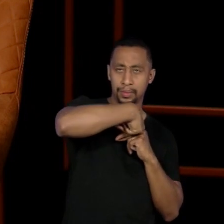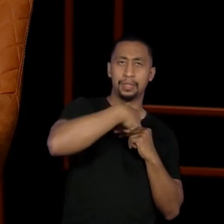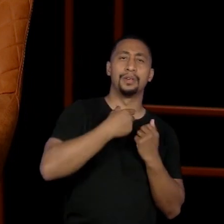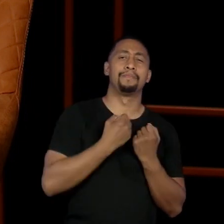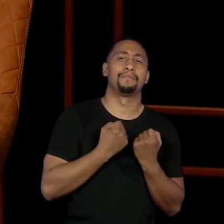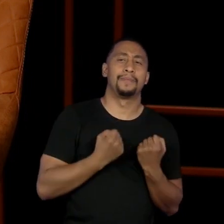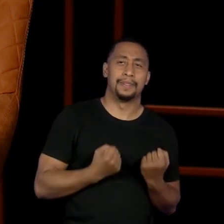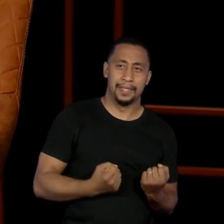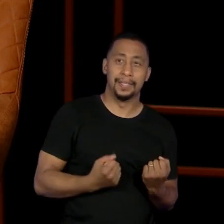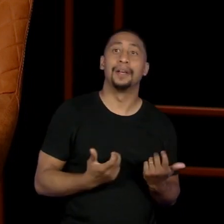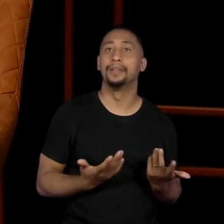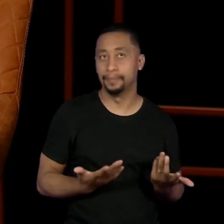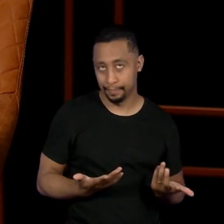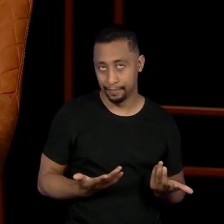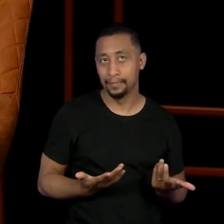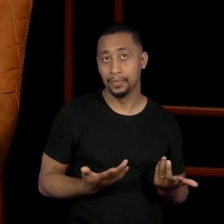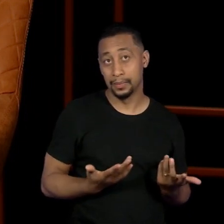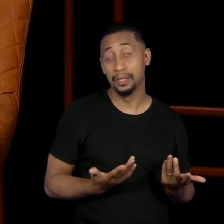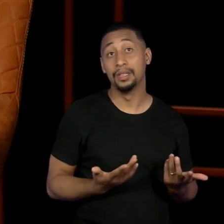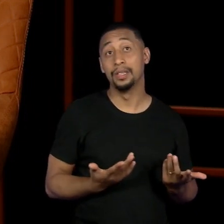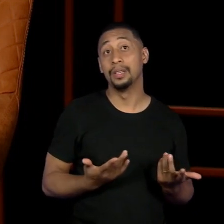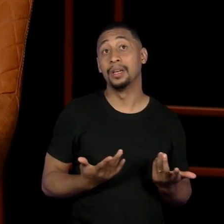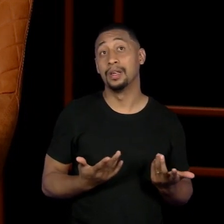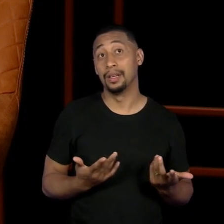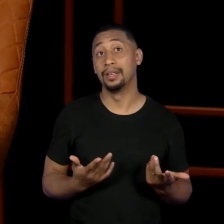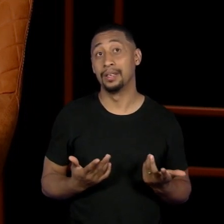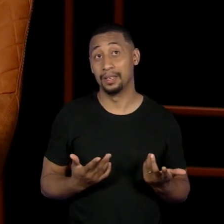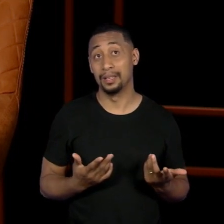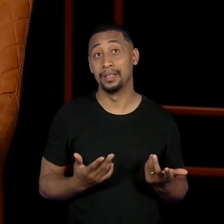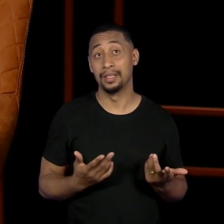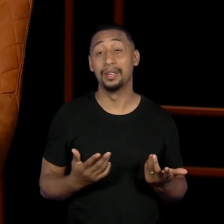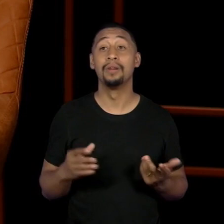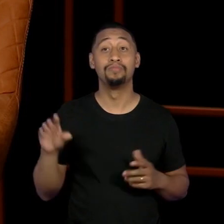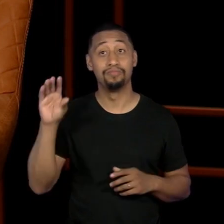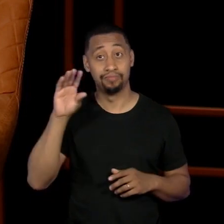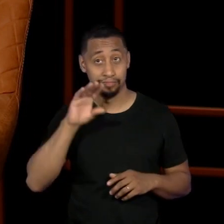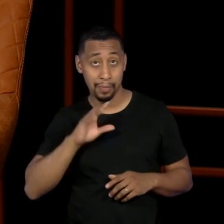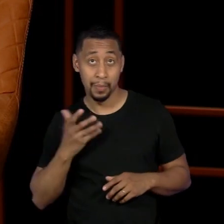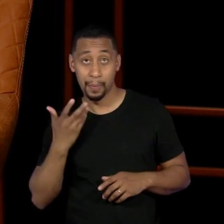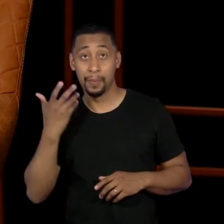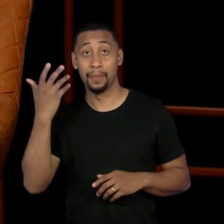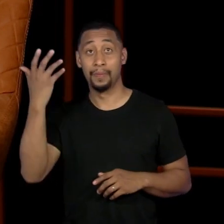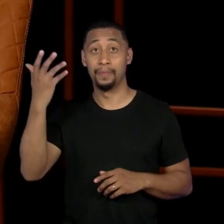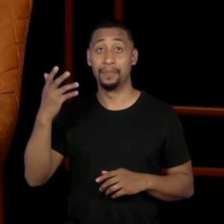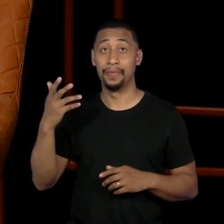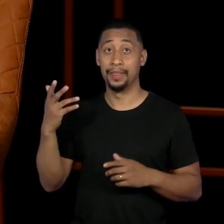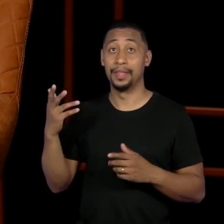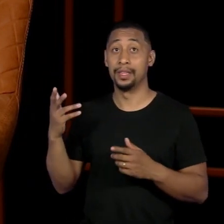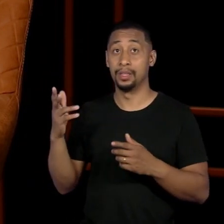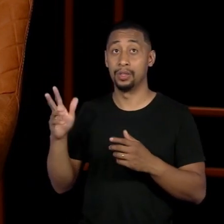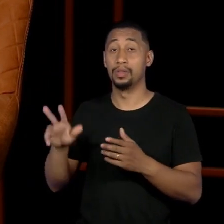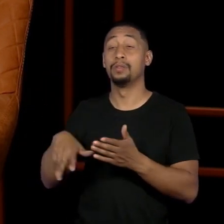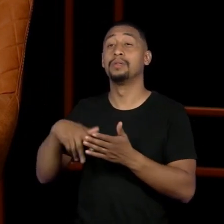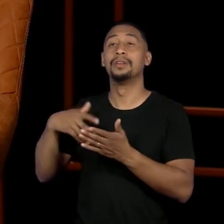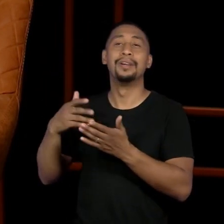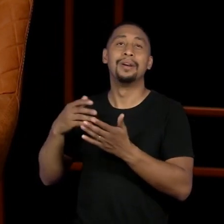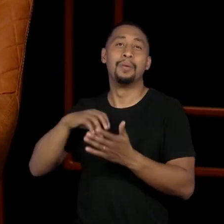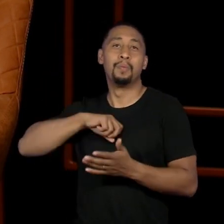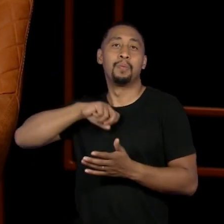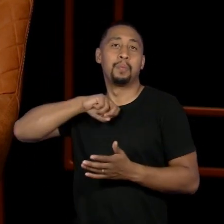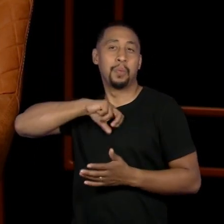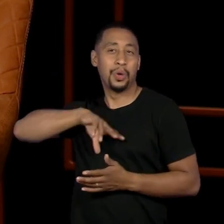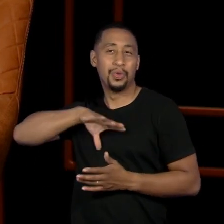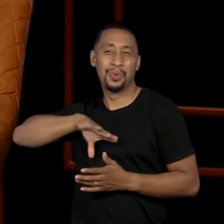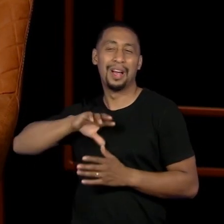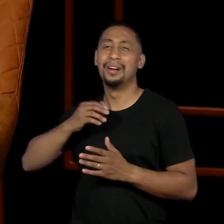pesando, não é? É. Se eu a cantar em português de Portugal, é o teu corpo pesando